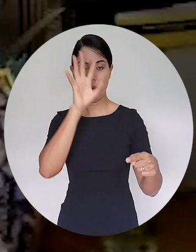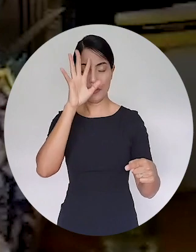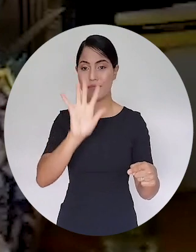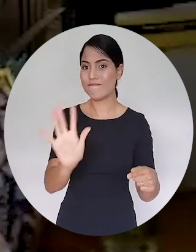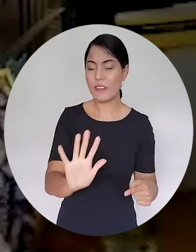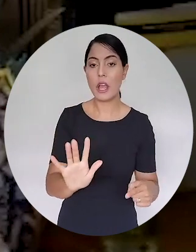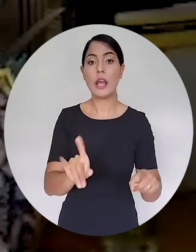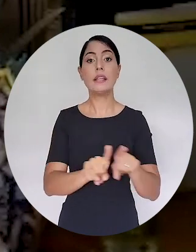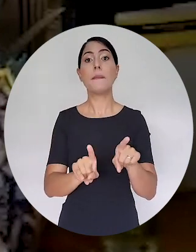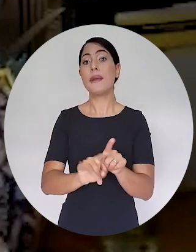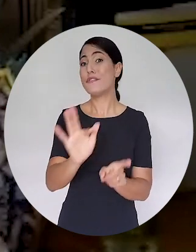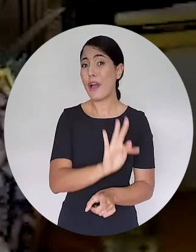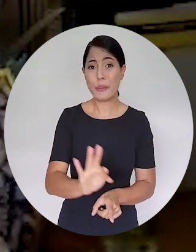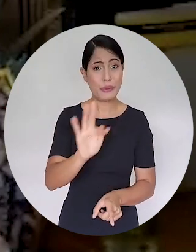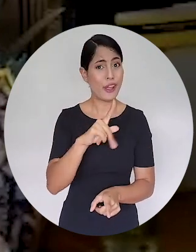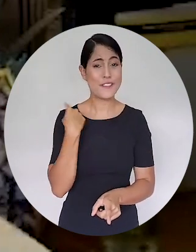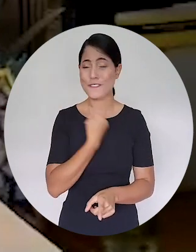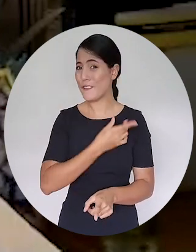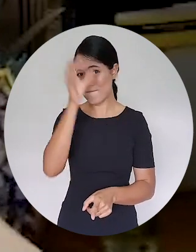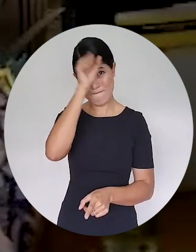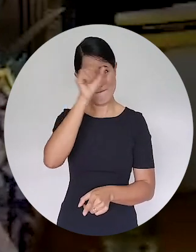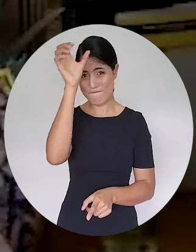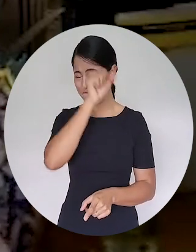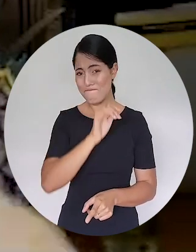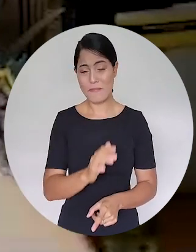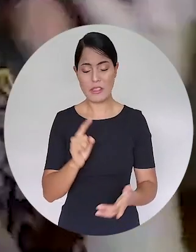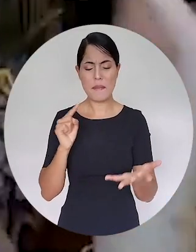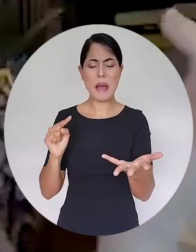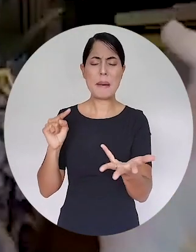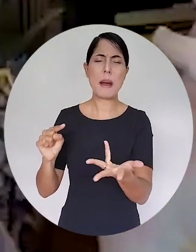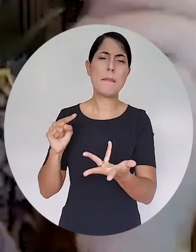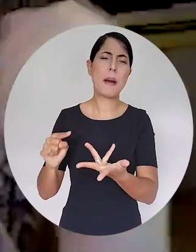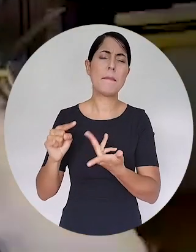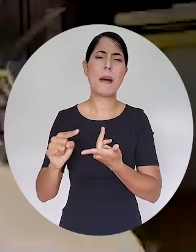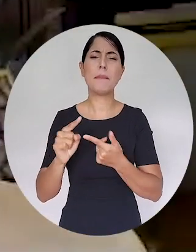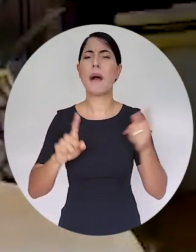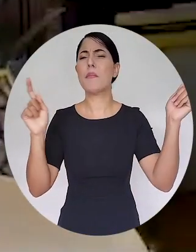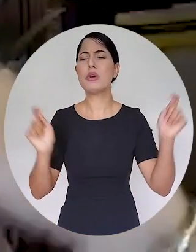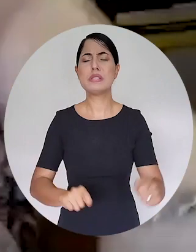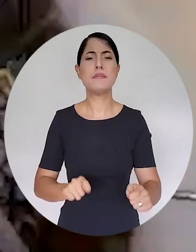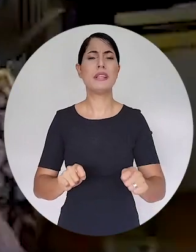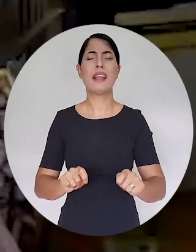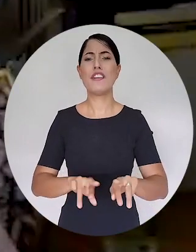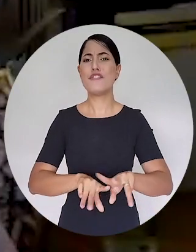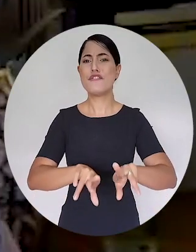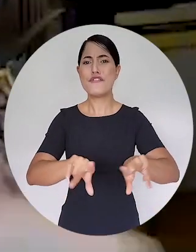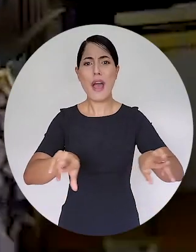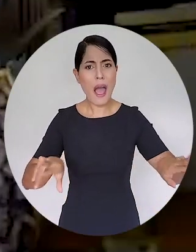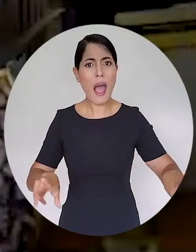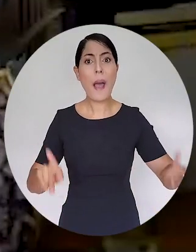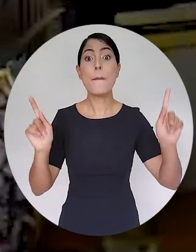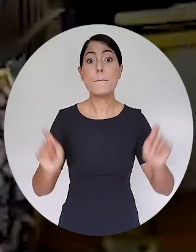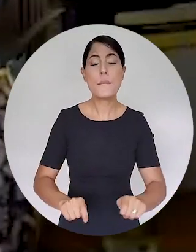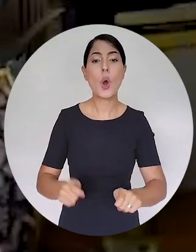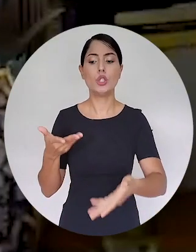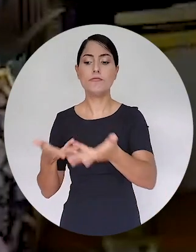deles, nem aprende isso na faculdade, a gente não aprende que existem tantas opções, a gente pode negociar, a gente pode conciliar, a gente